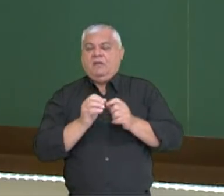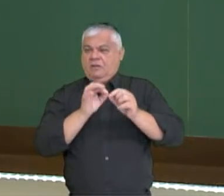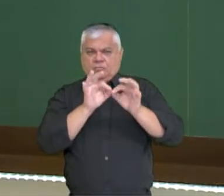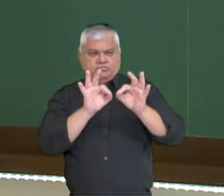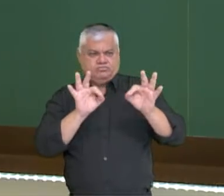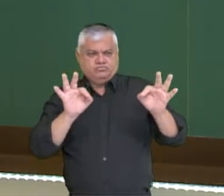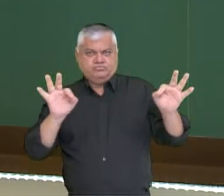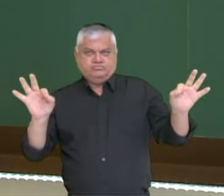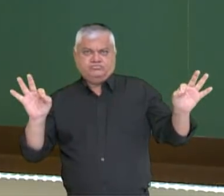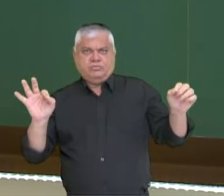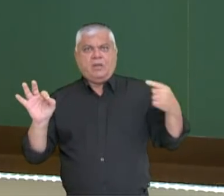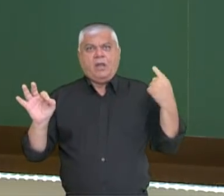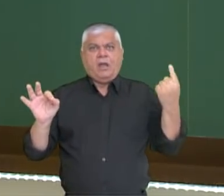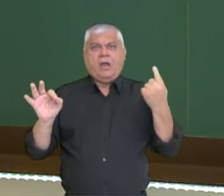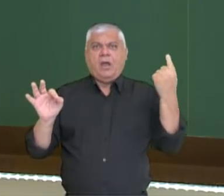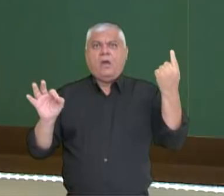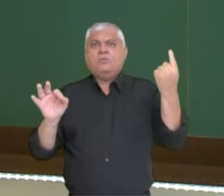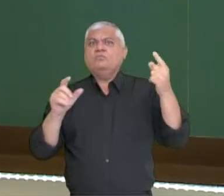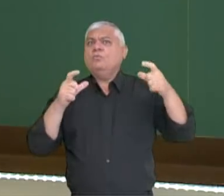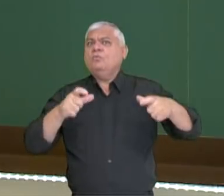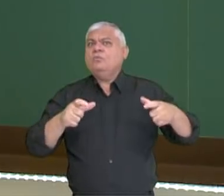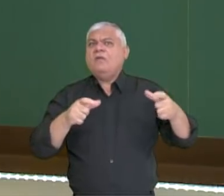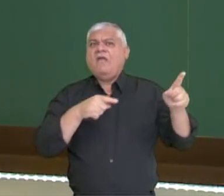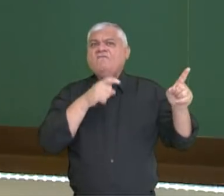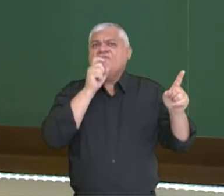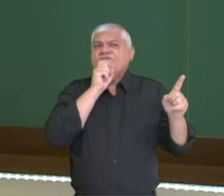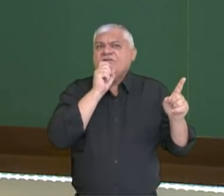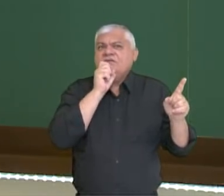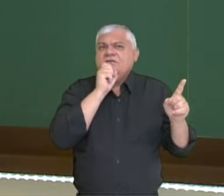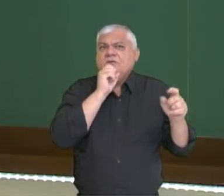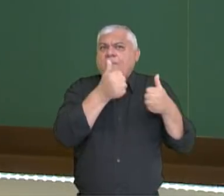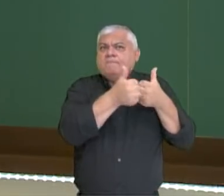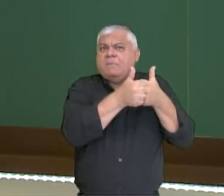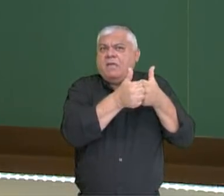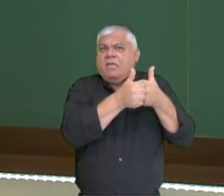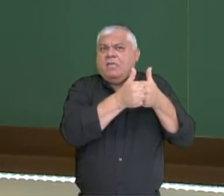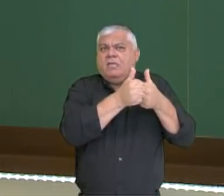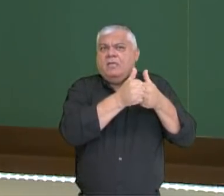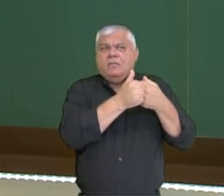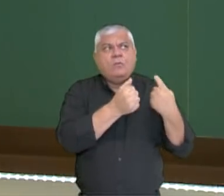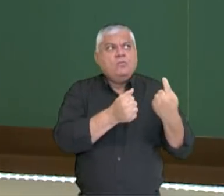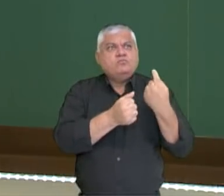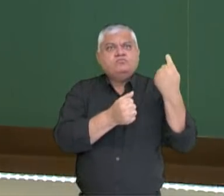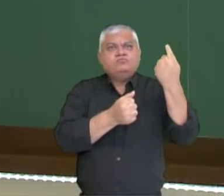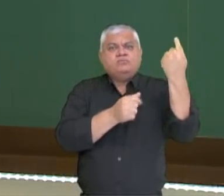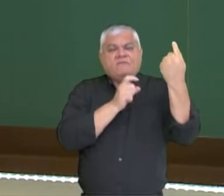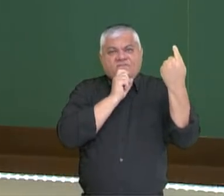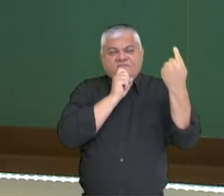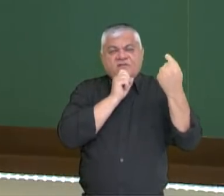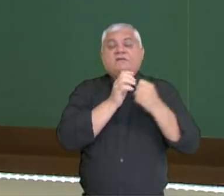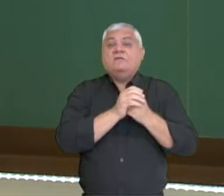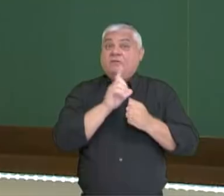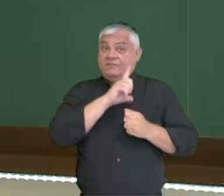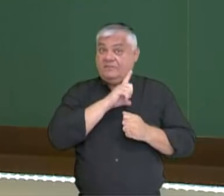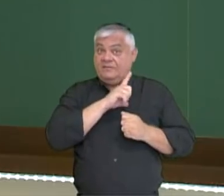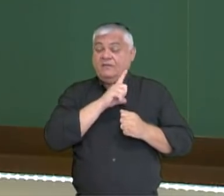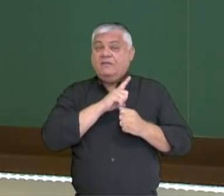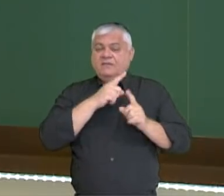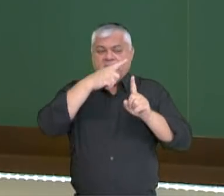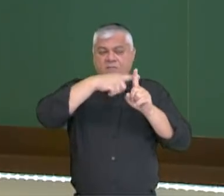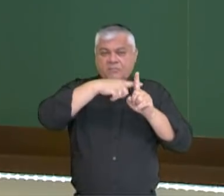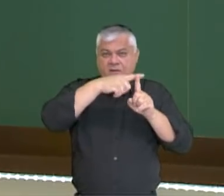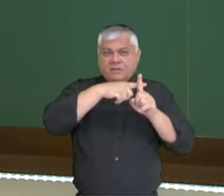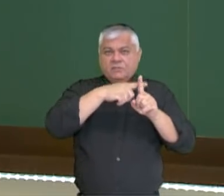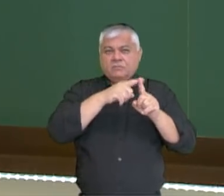latitudes elevadas são as regiões mais frias, mais próximas dos polos. Então, eu vou ter temperaturas médias ali